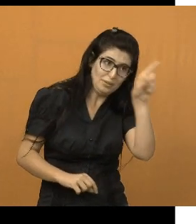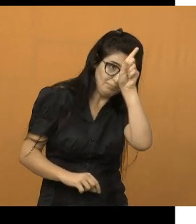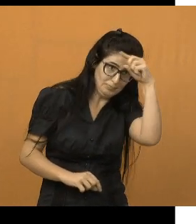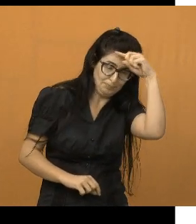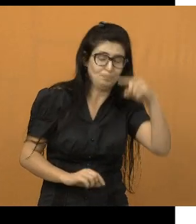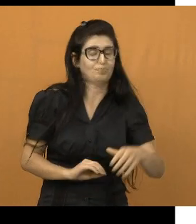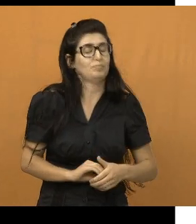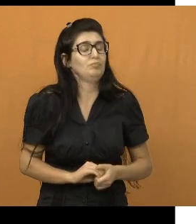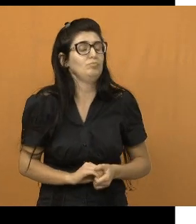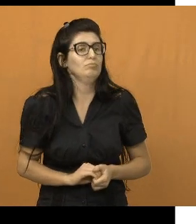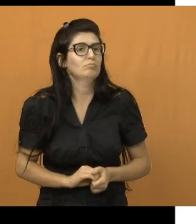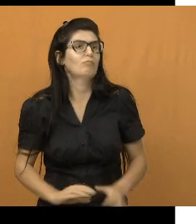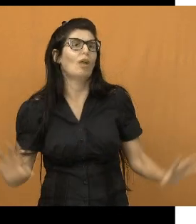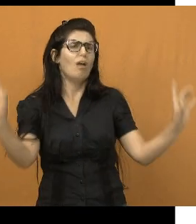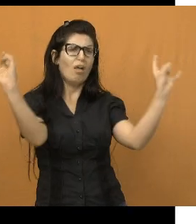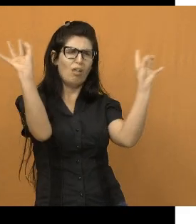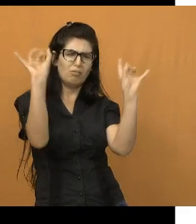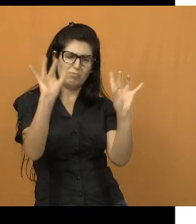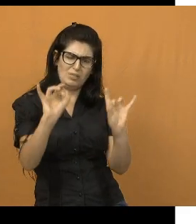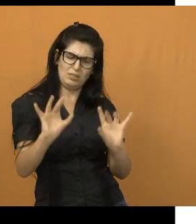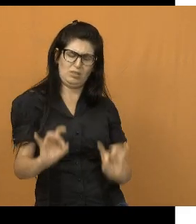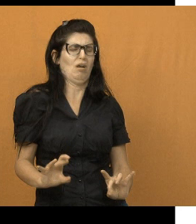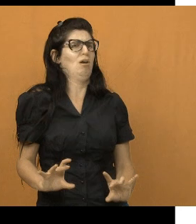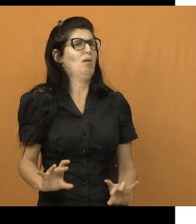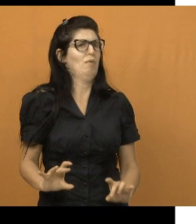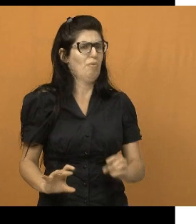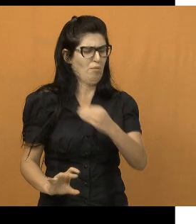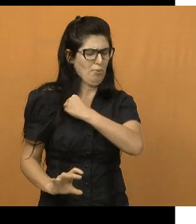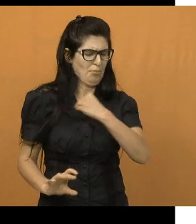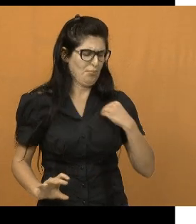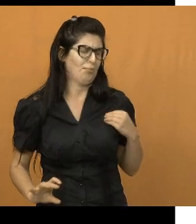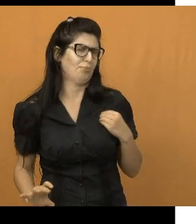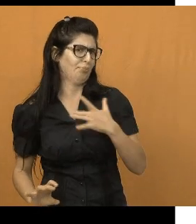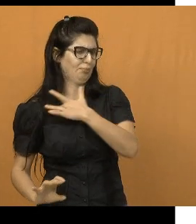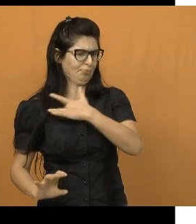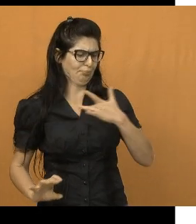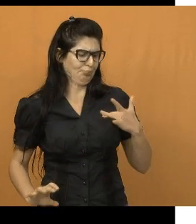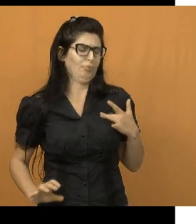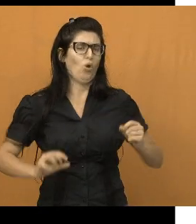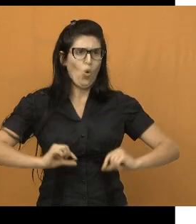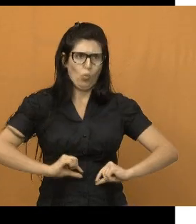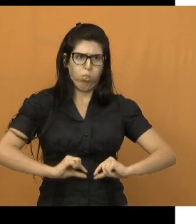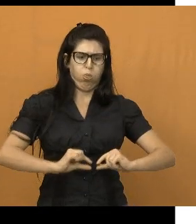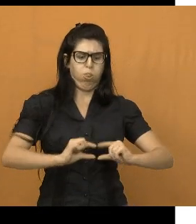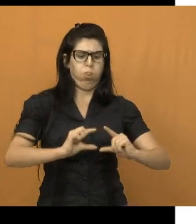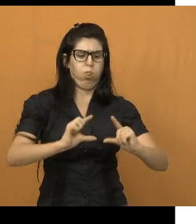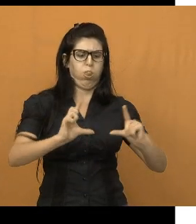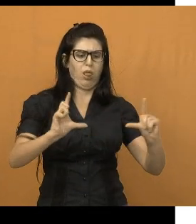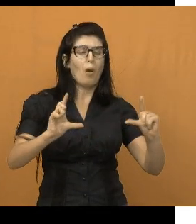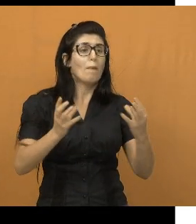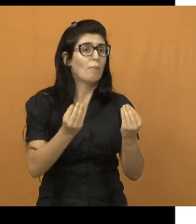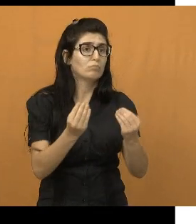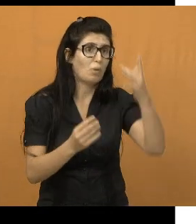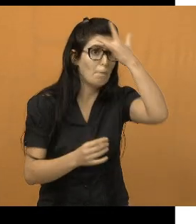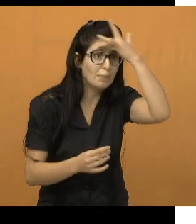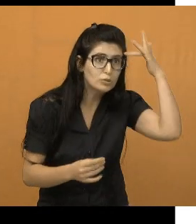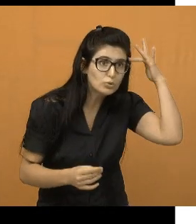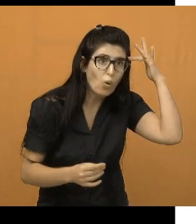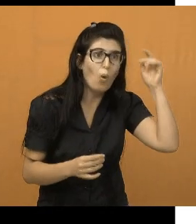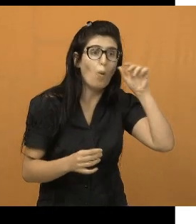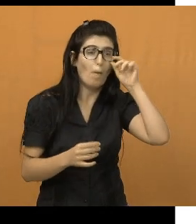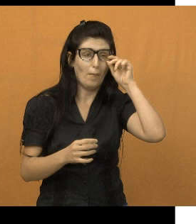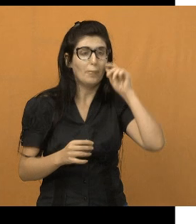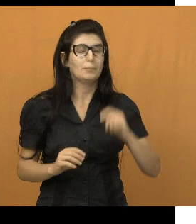à atenção especializada, verificamos um aumento significativo do primeiro para o